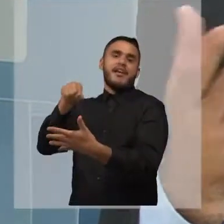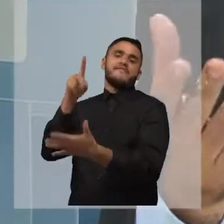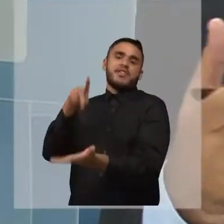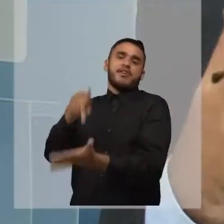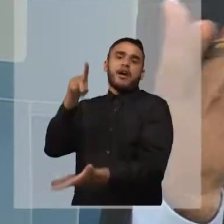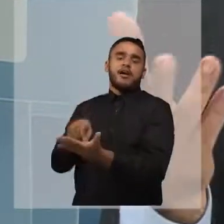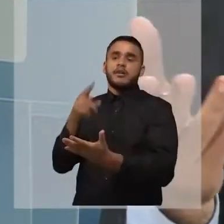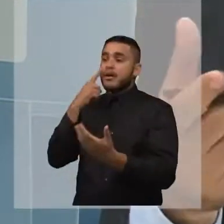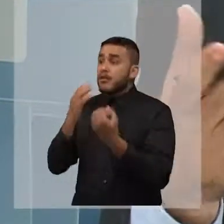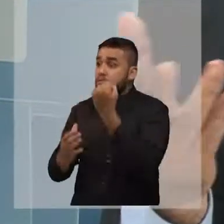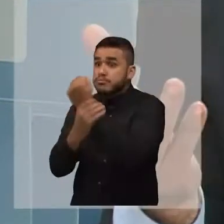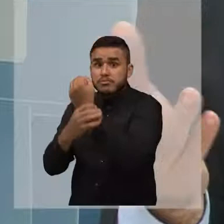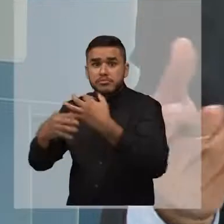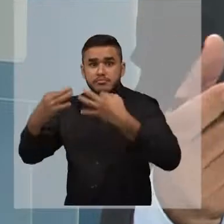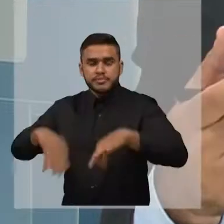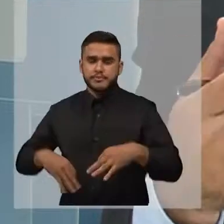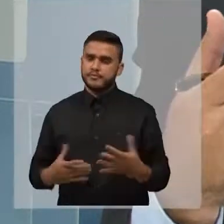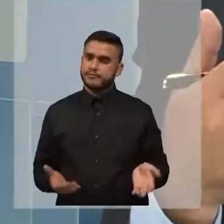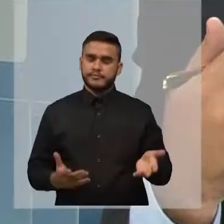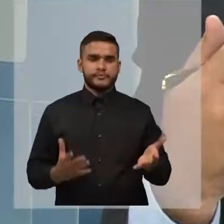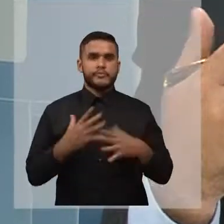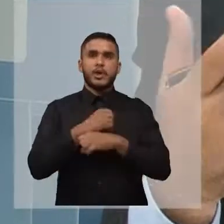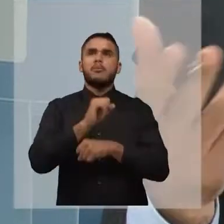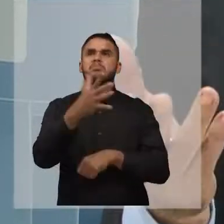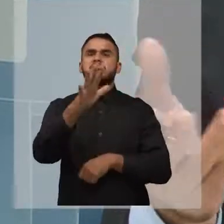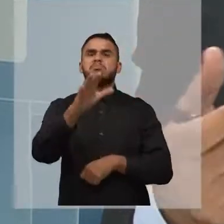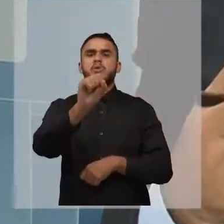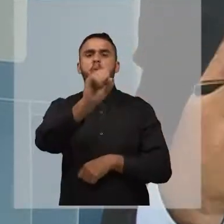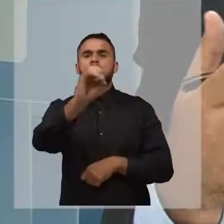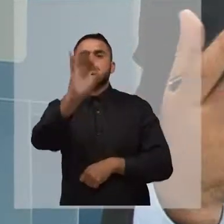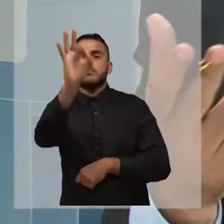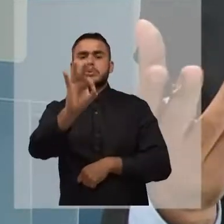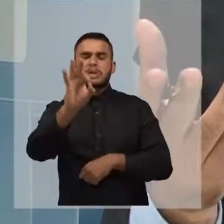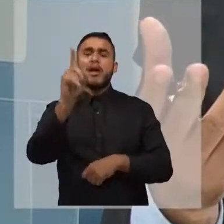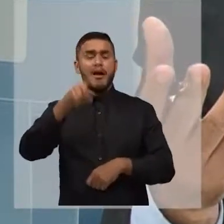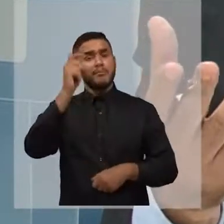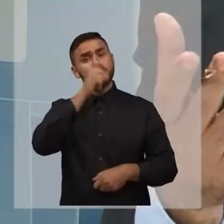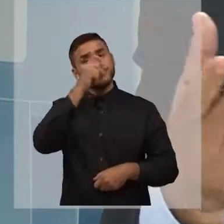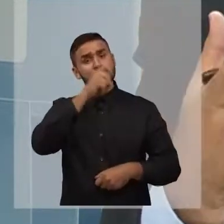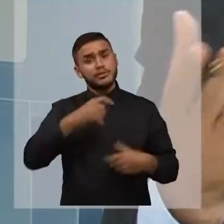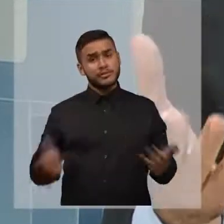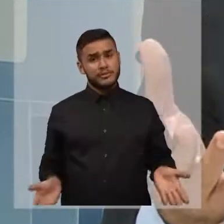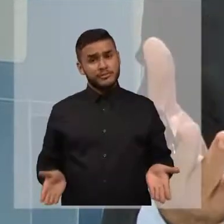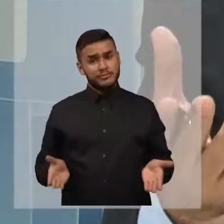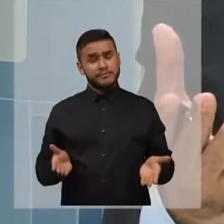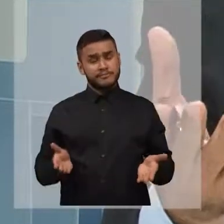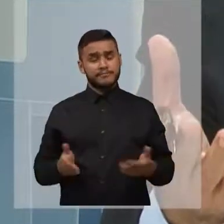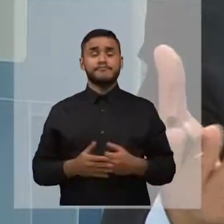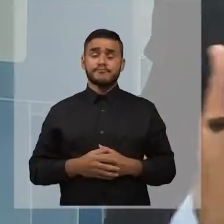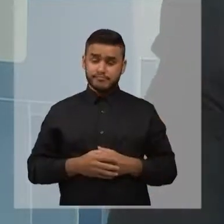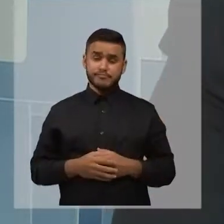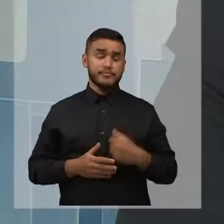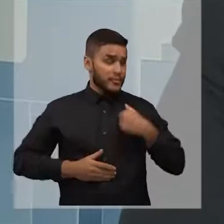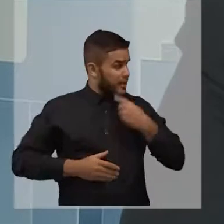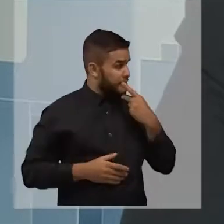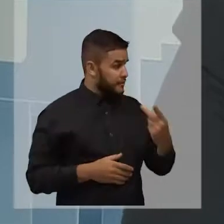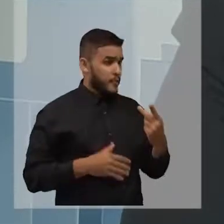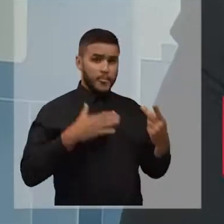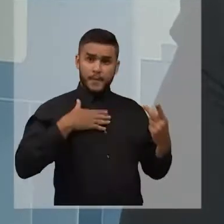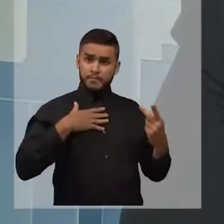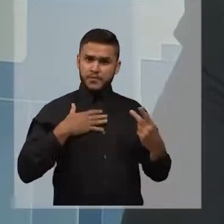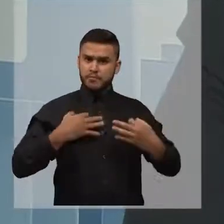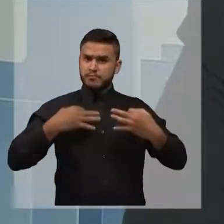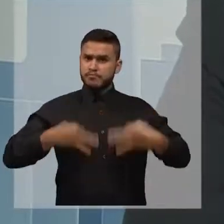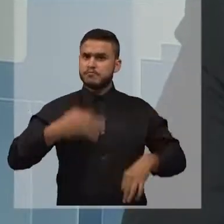fonte. É 80%, 90% de mentira, de lorota, que não tem credibilidade. É até muito bom, porque a gente que faz a coisa com